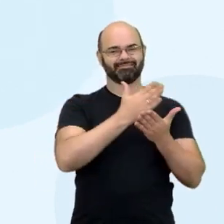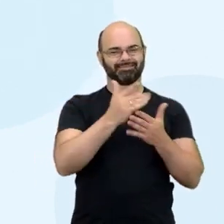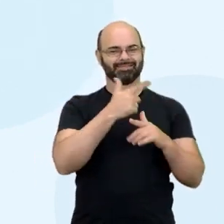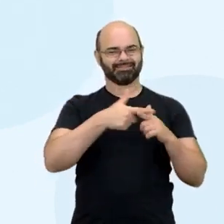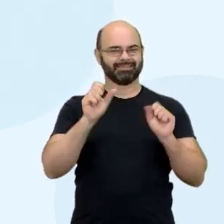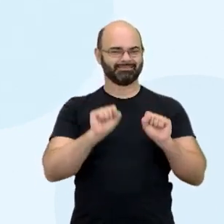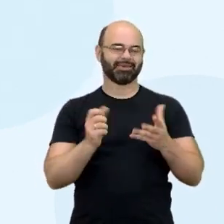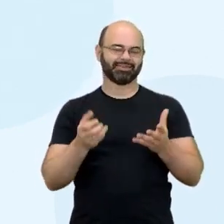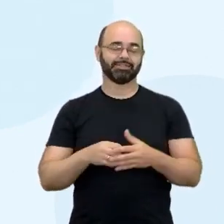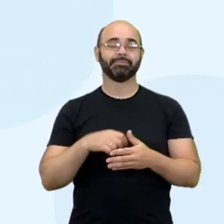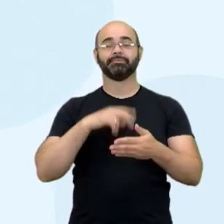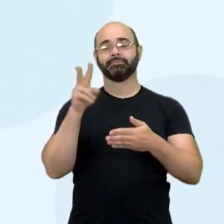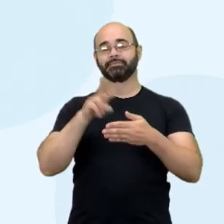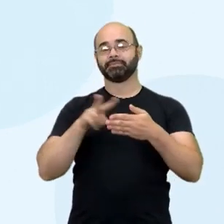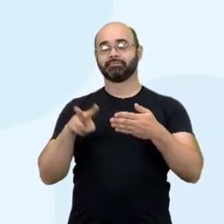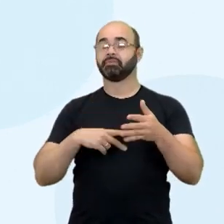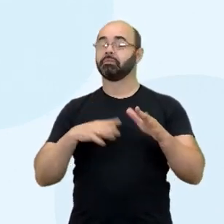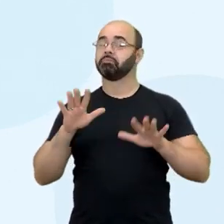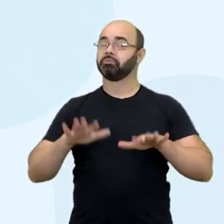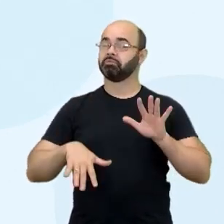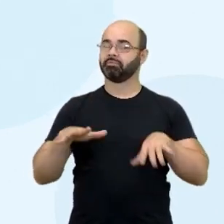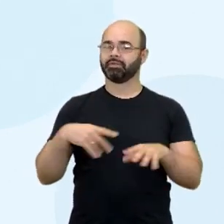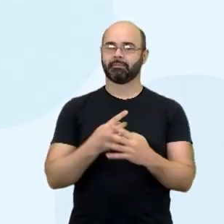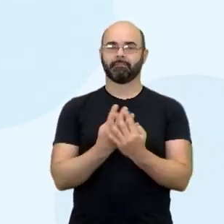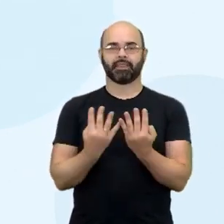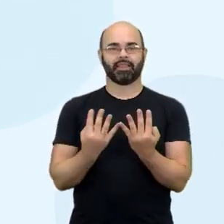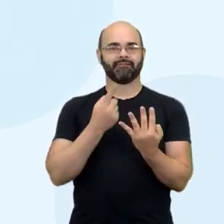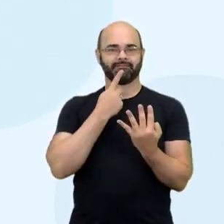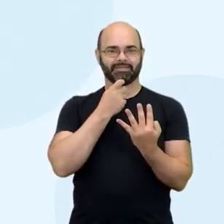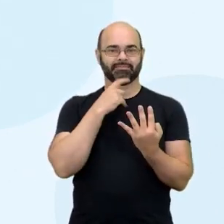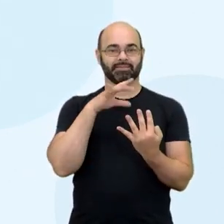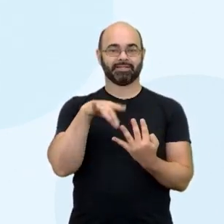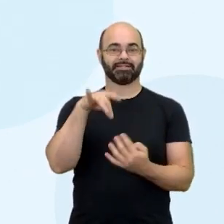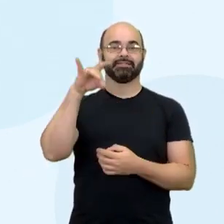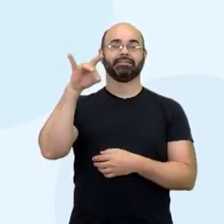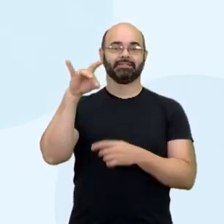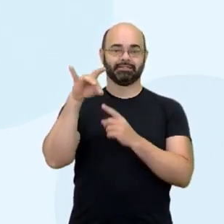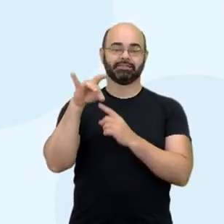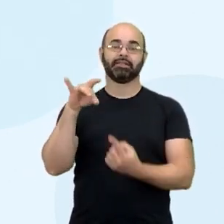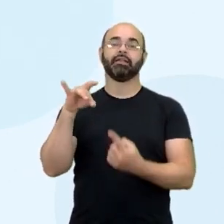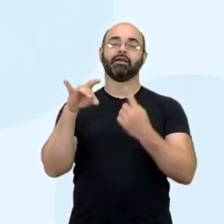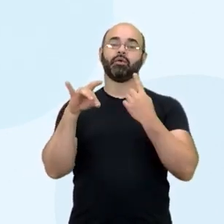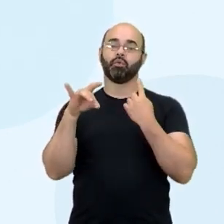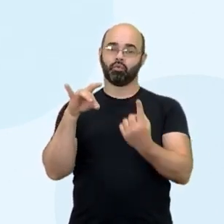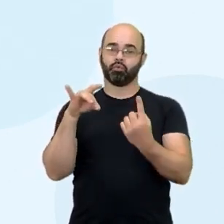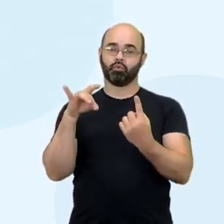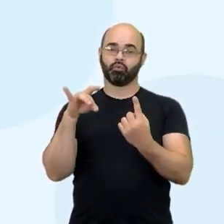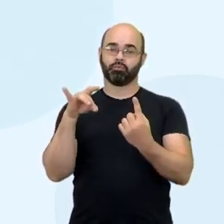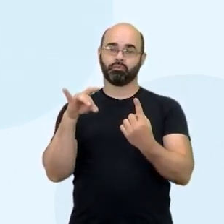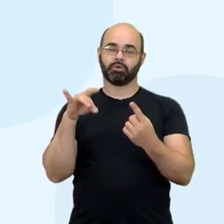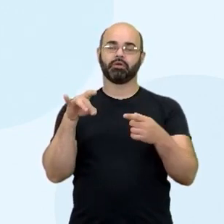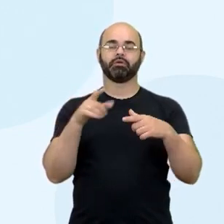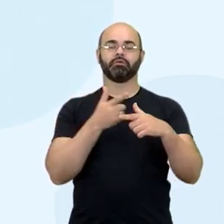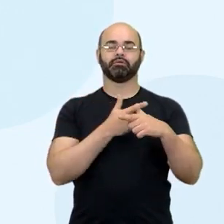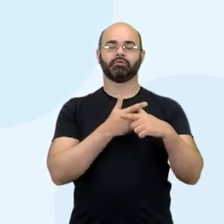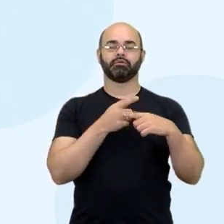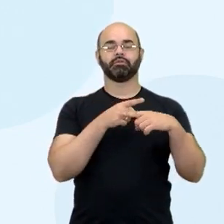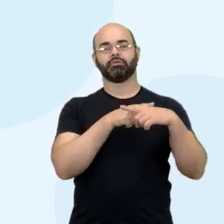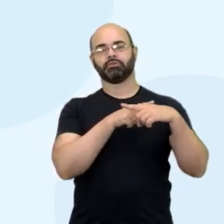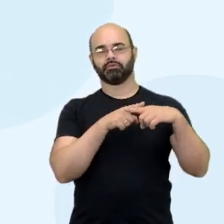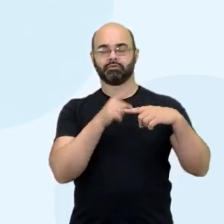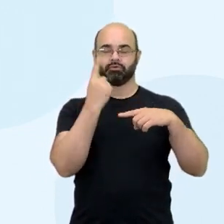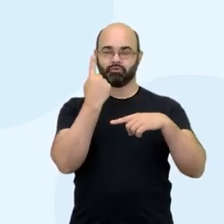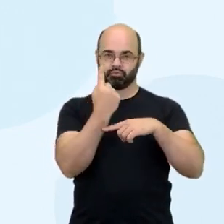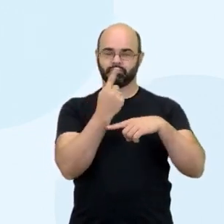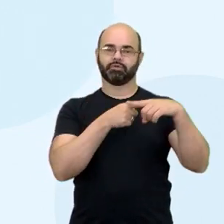Osmar, que a probabilidade de tirar uma carta vermelha é 1 em 2. Legal. Tá? Uma carta vermelha